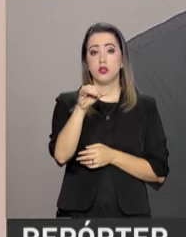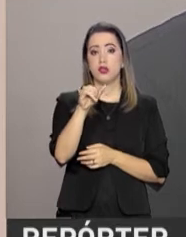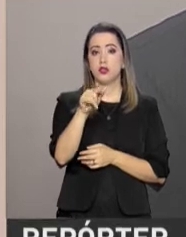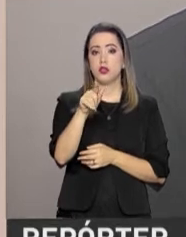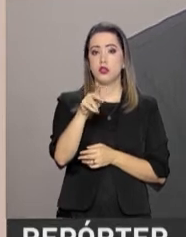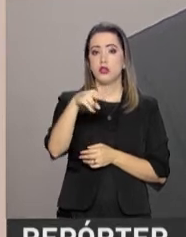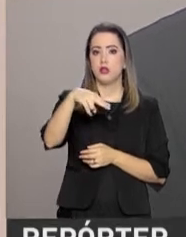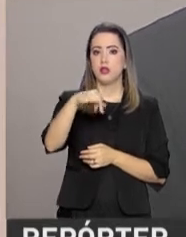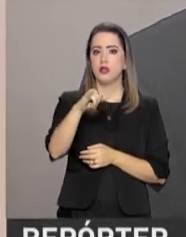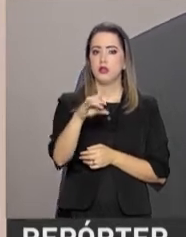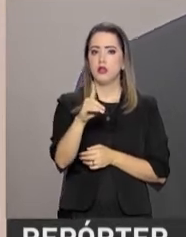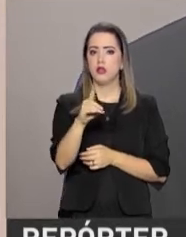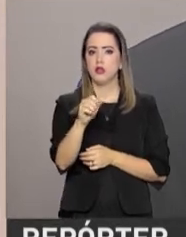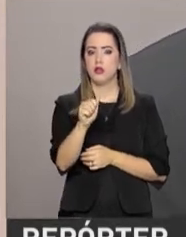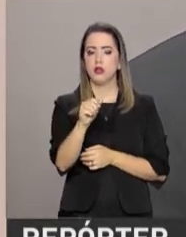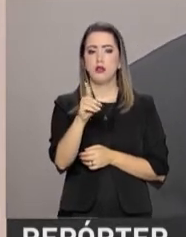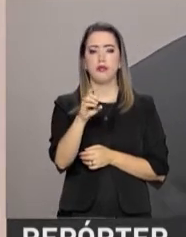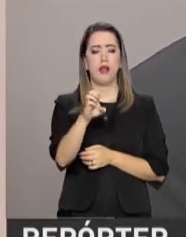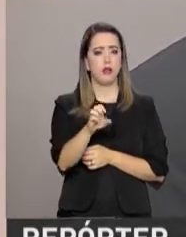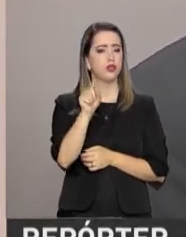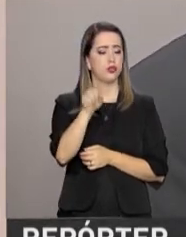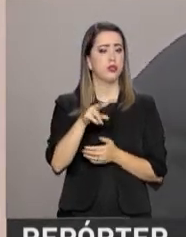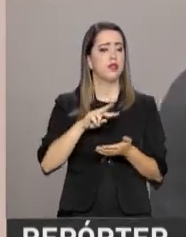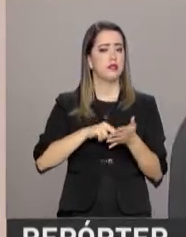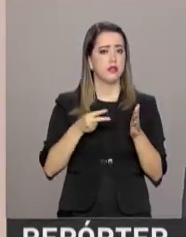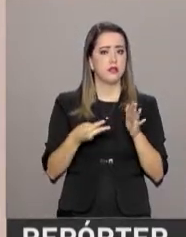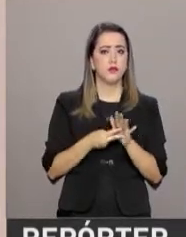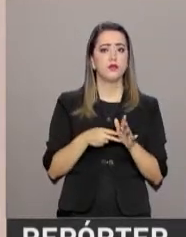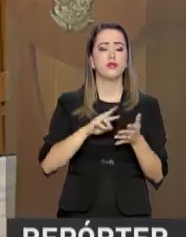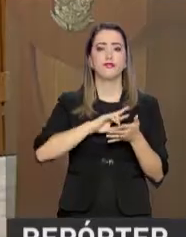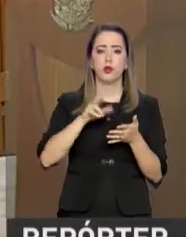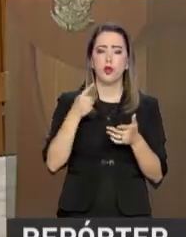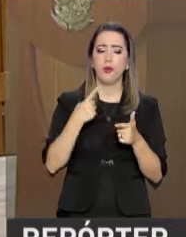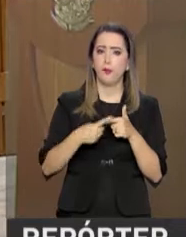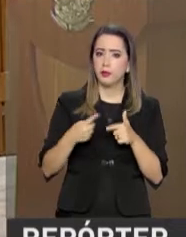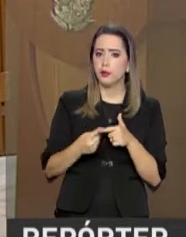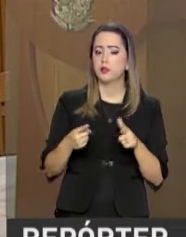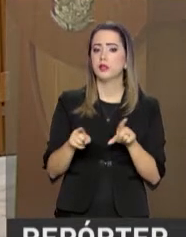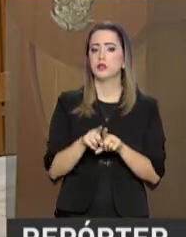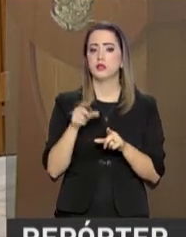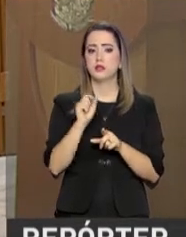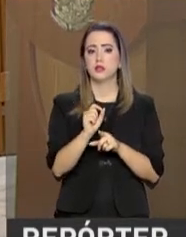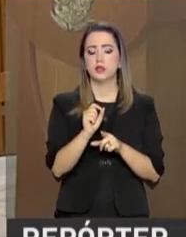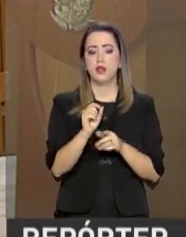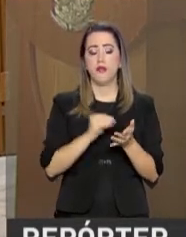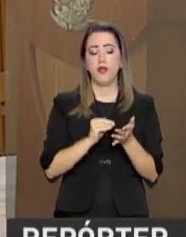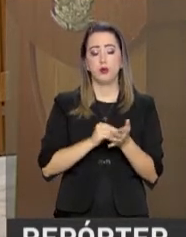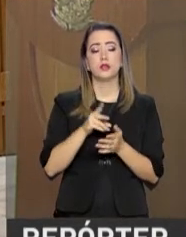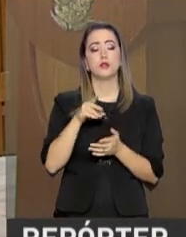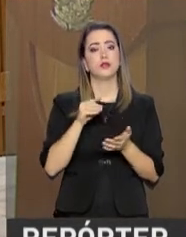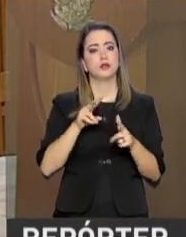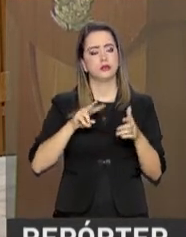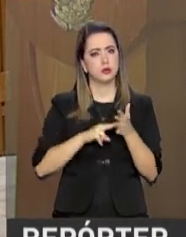longos vejam que quando surgiram movimentos pela mobilidade urbana na gold em 2013 2014